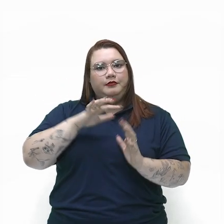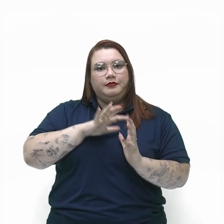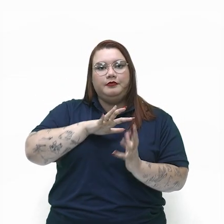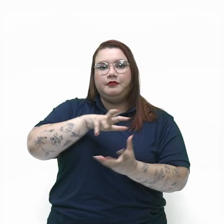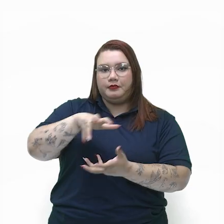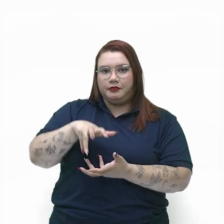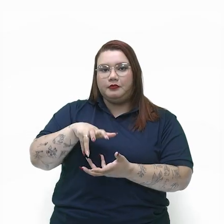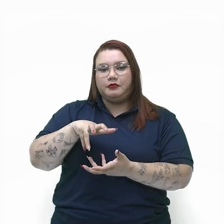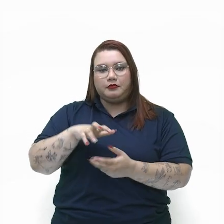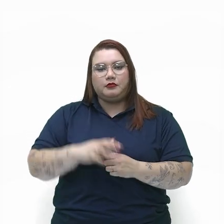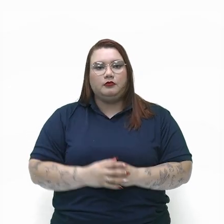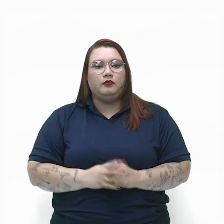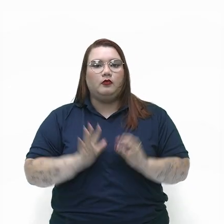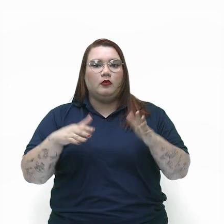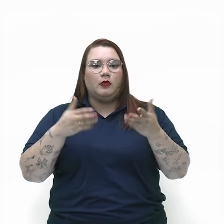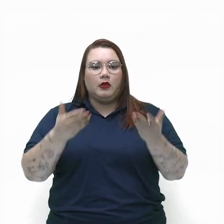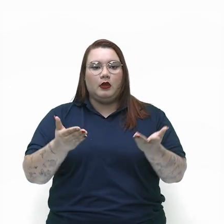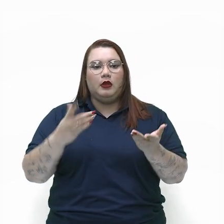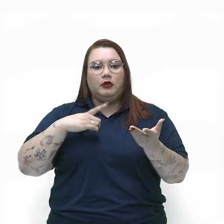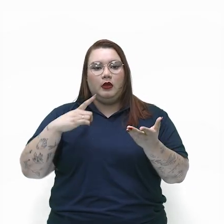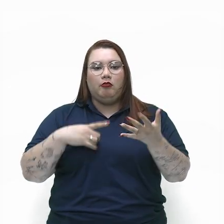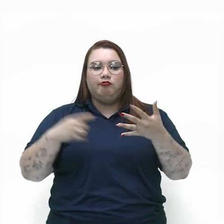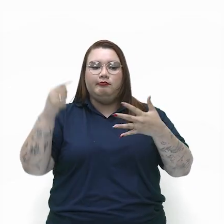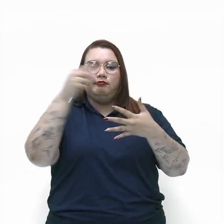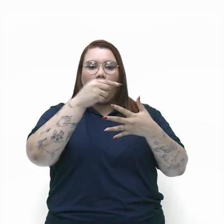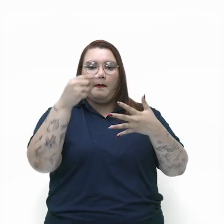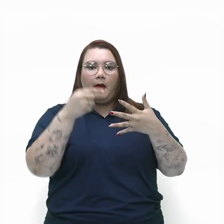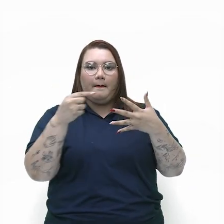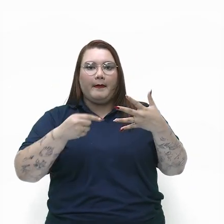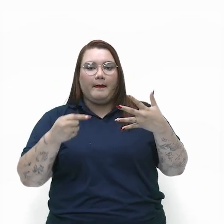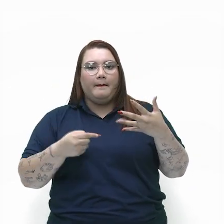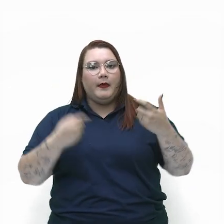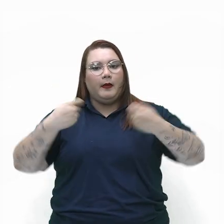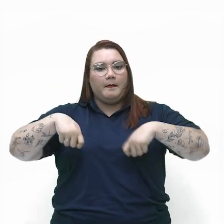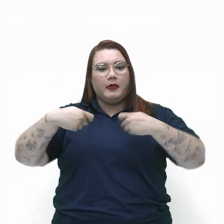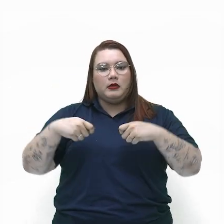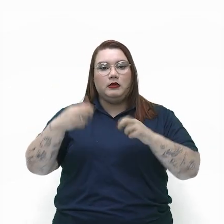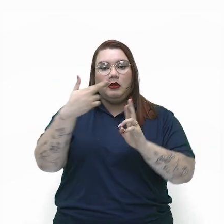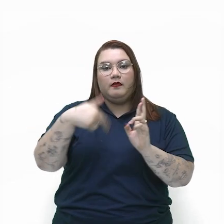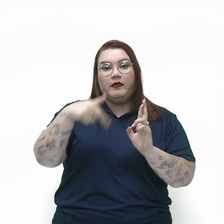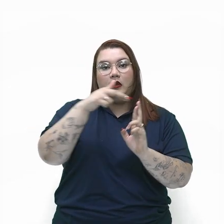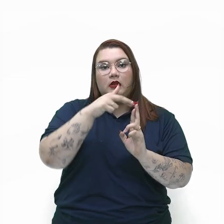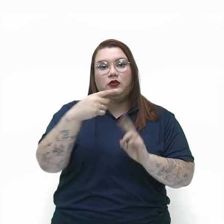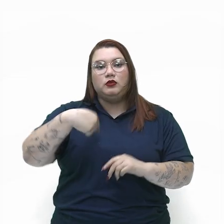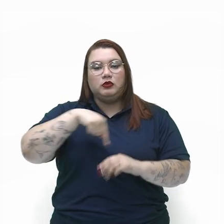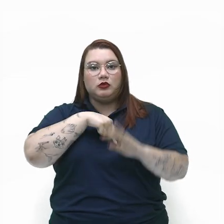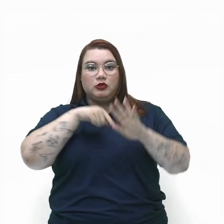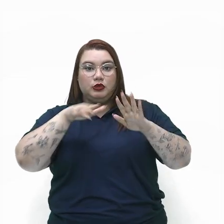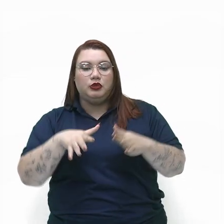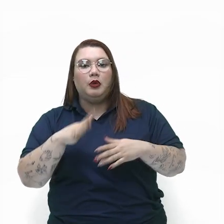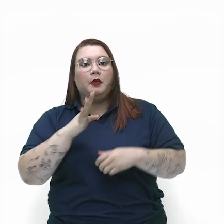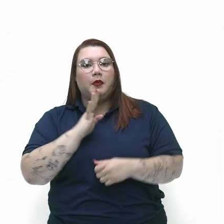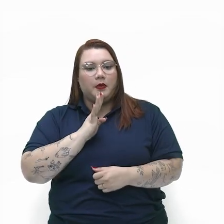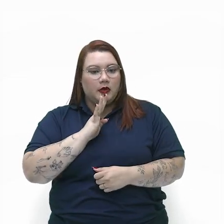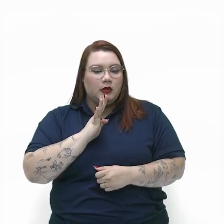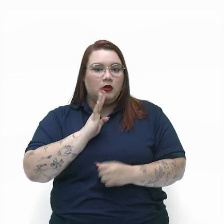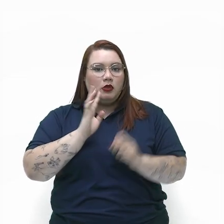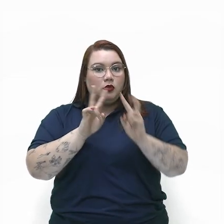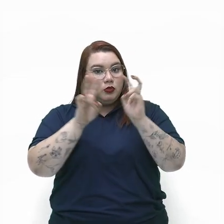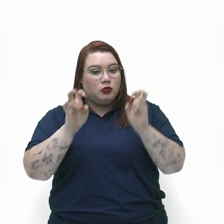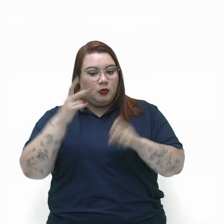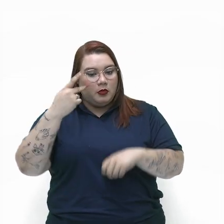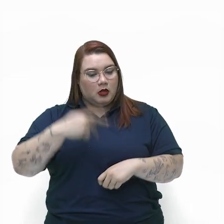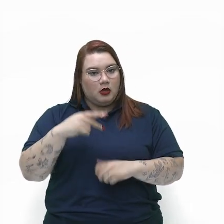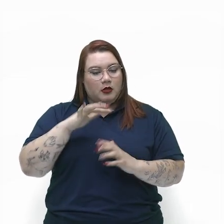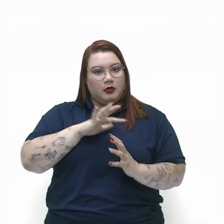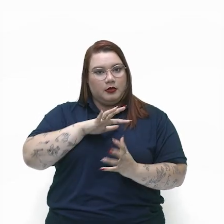nosso próprio planeta. Então, nós temos aí os pré-requisitos fundamentais, baseados no que conhecemos, mais uma vez, sobre